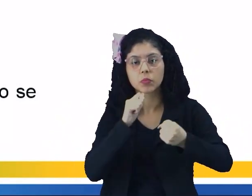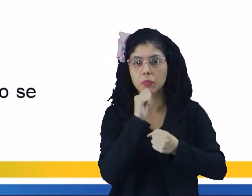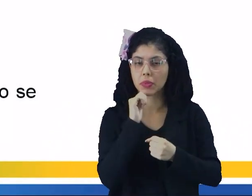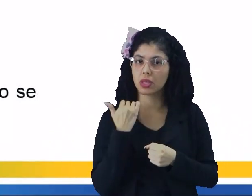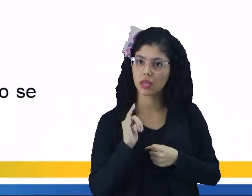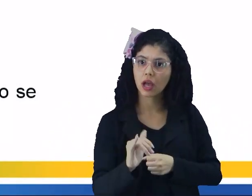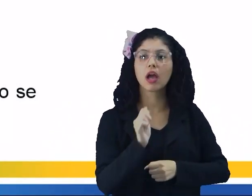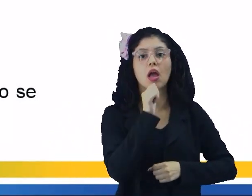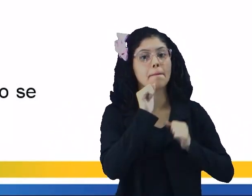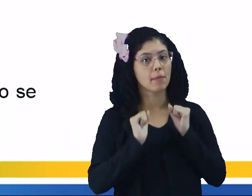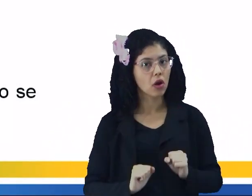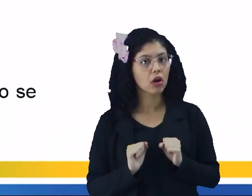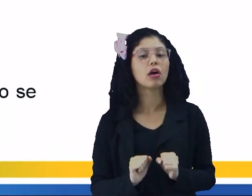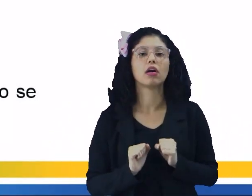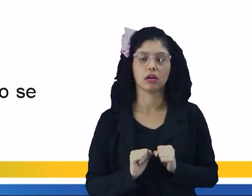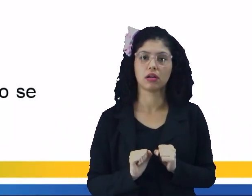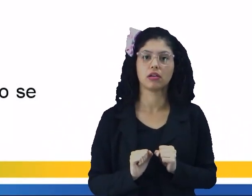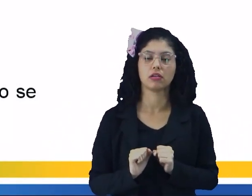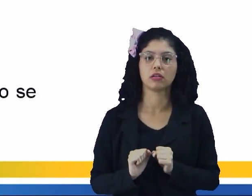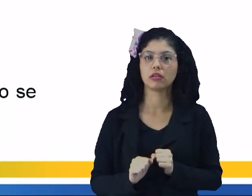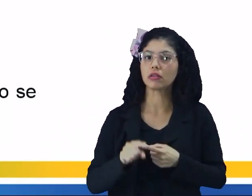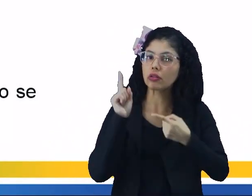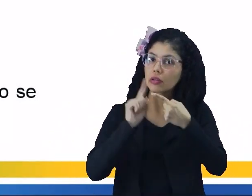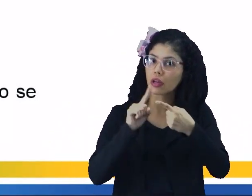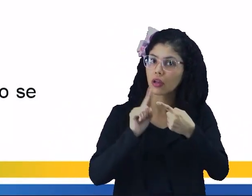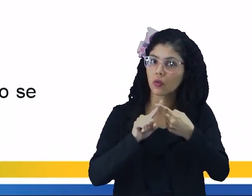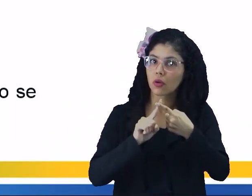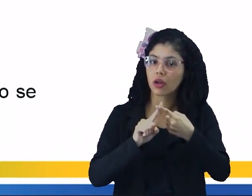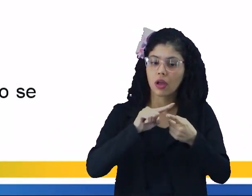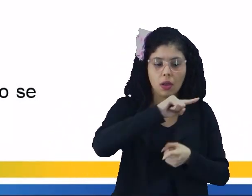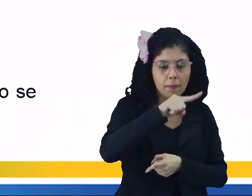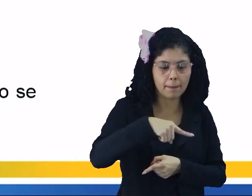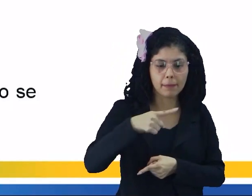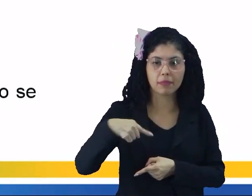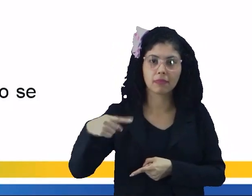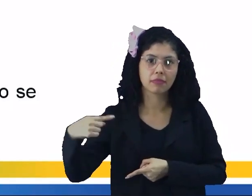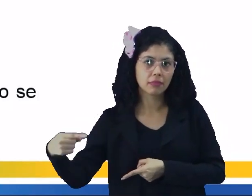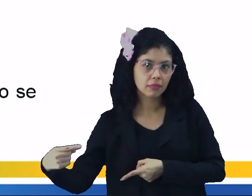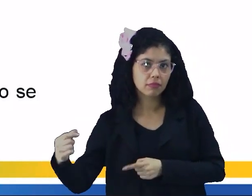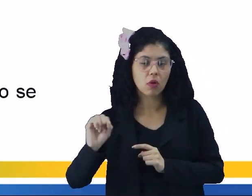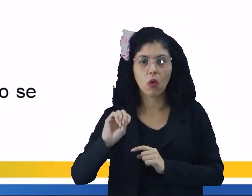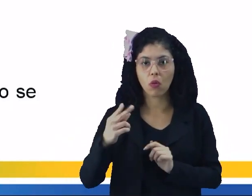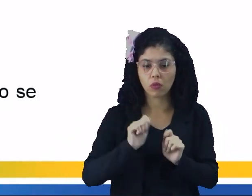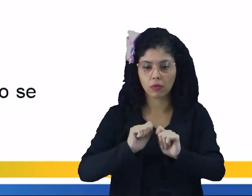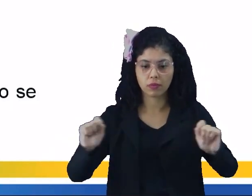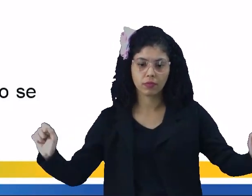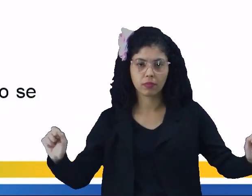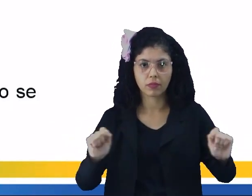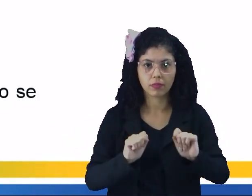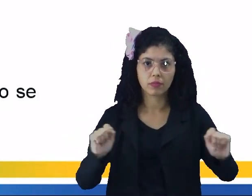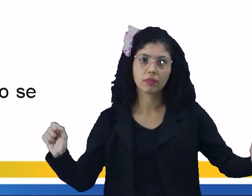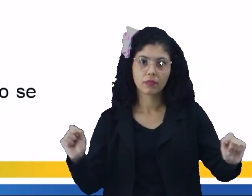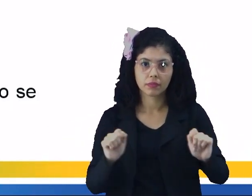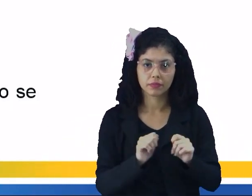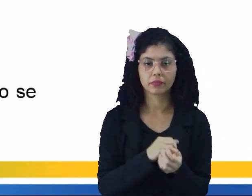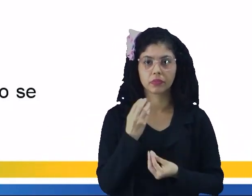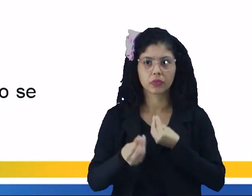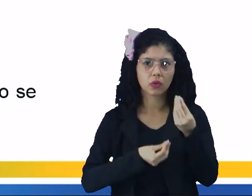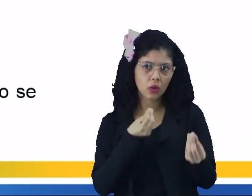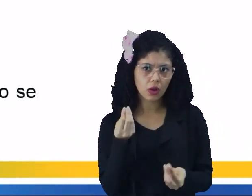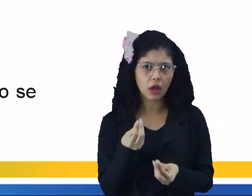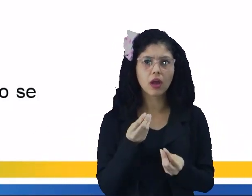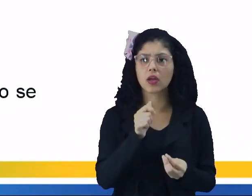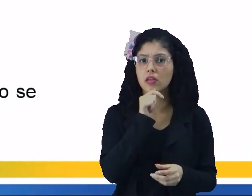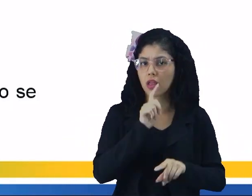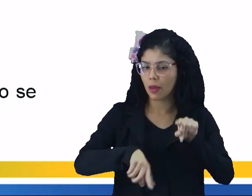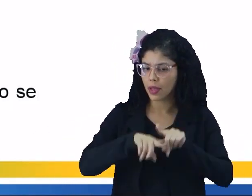elástica. Isso pode ser uma deformação em uma mola ou em um elástico. Como a composição do